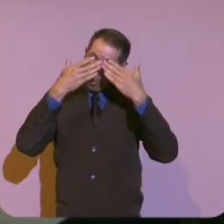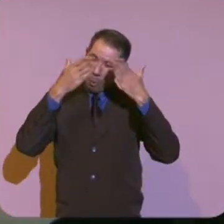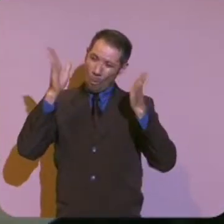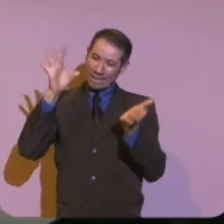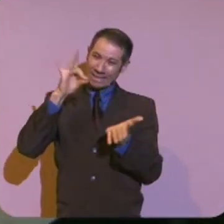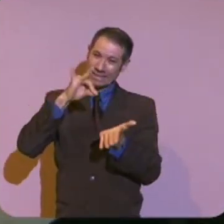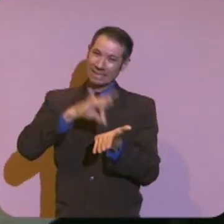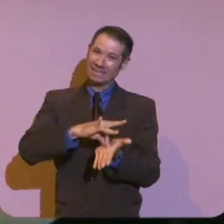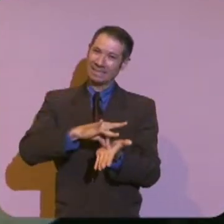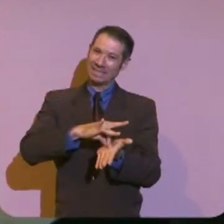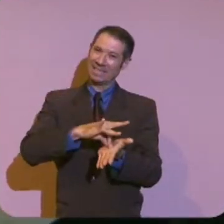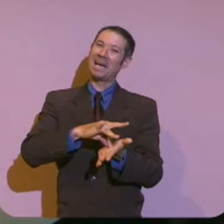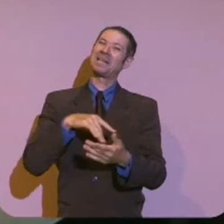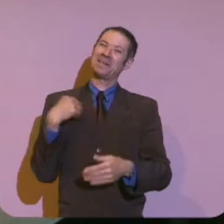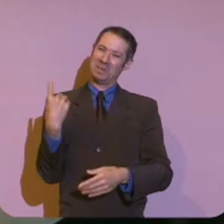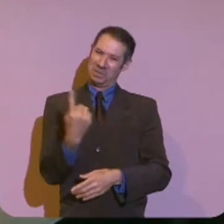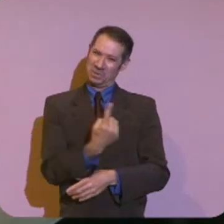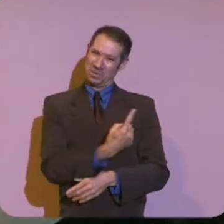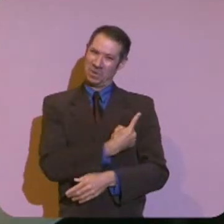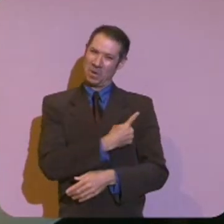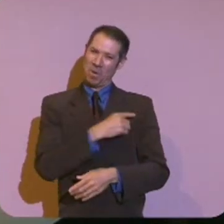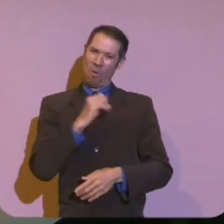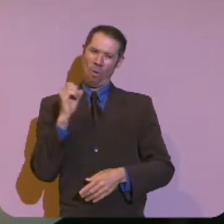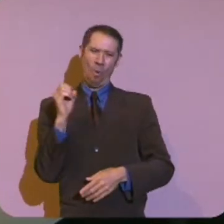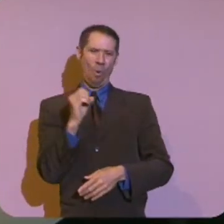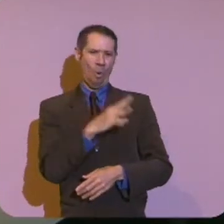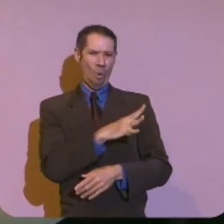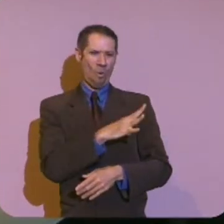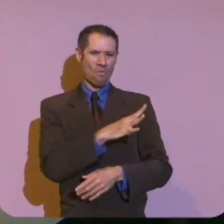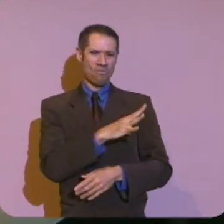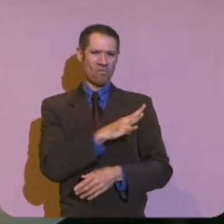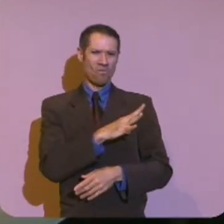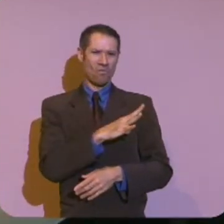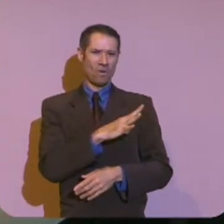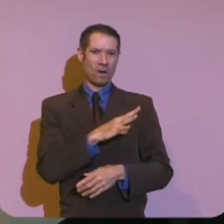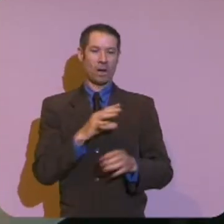numa perspectiva nova.